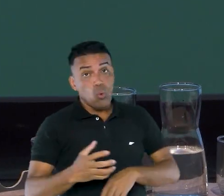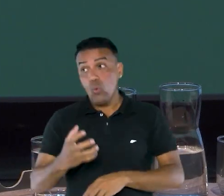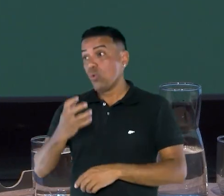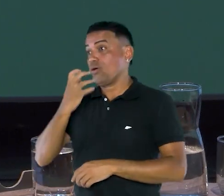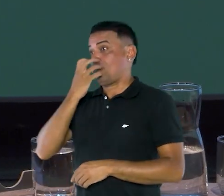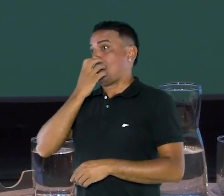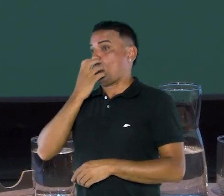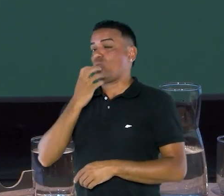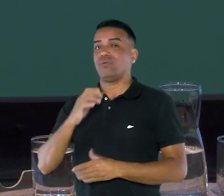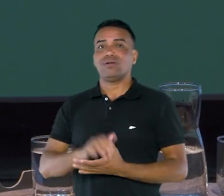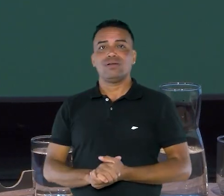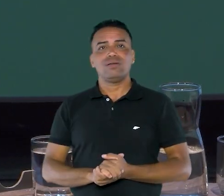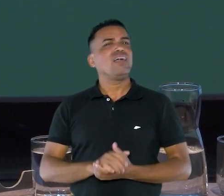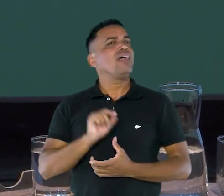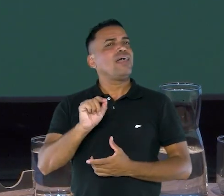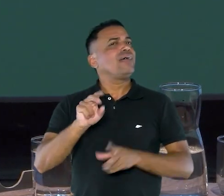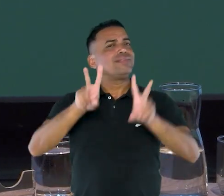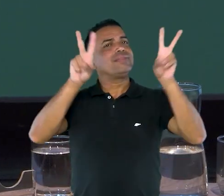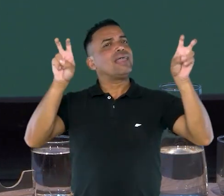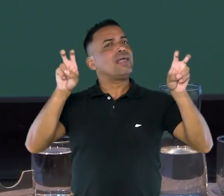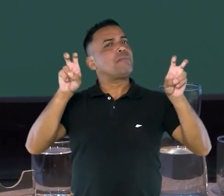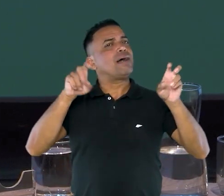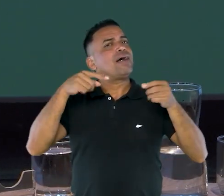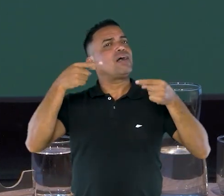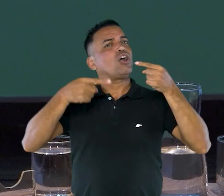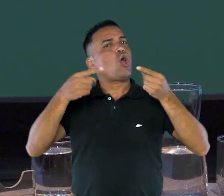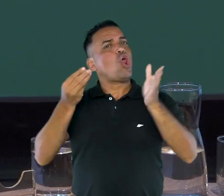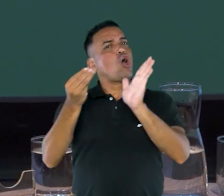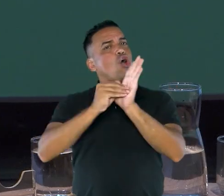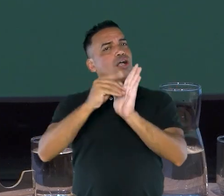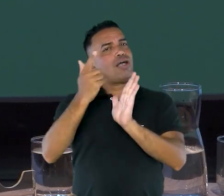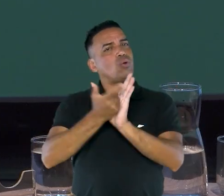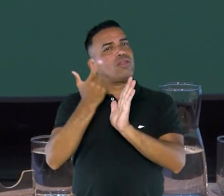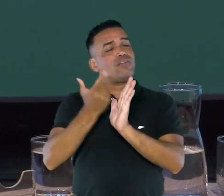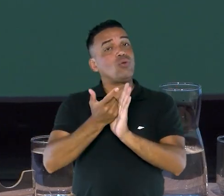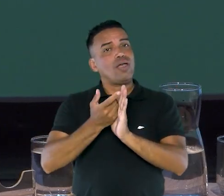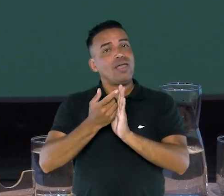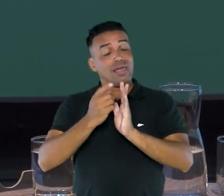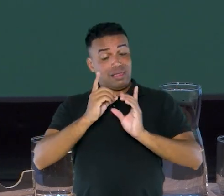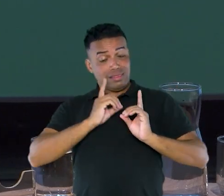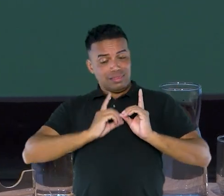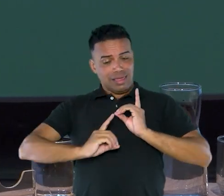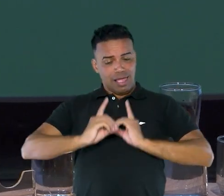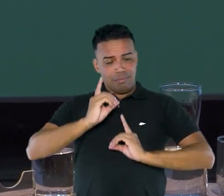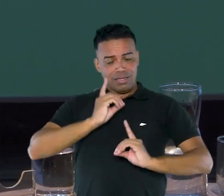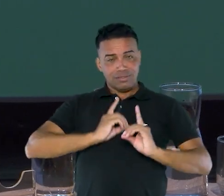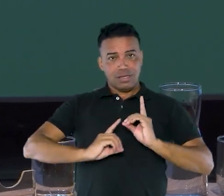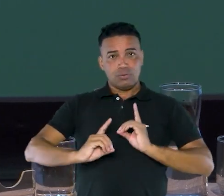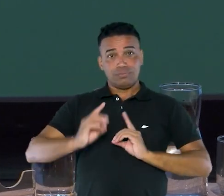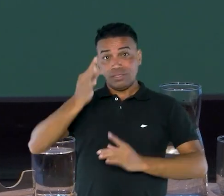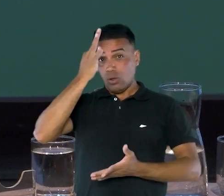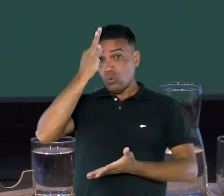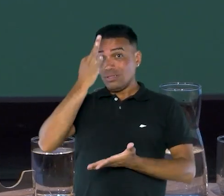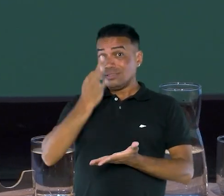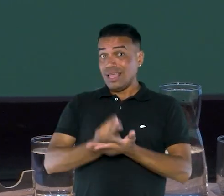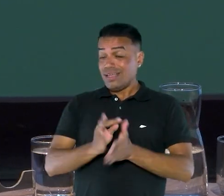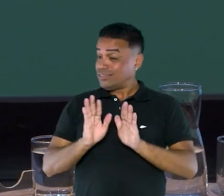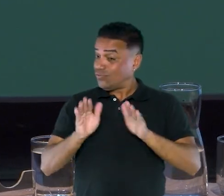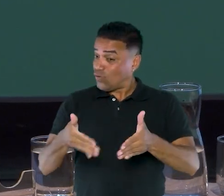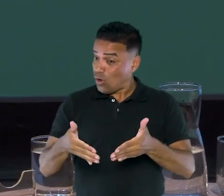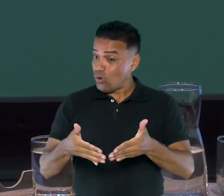que é sobre as depressões. Qual é a tese central? O mundo que a gente vive